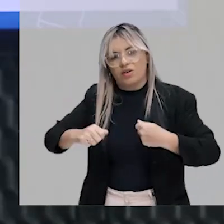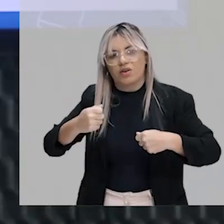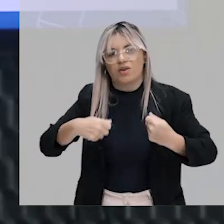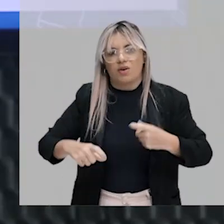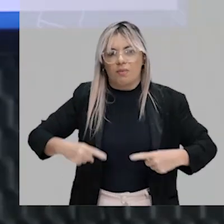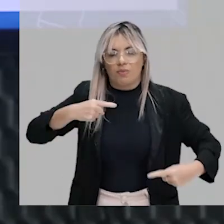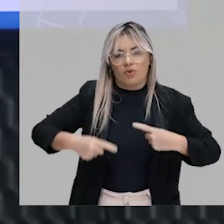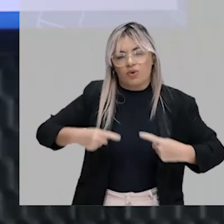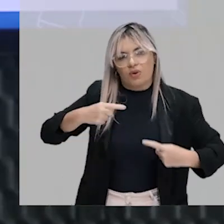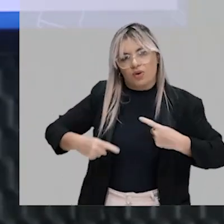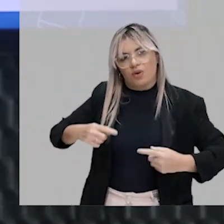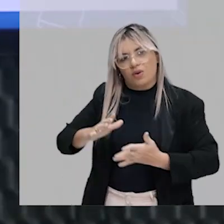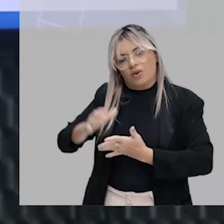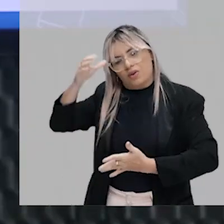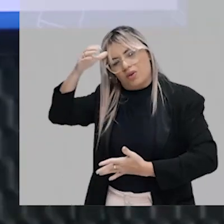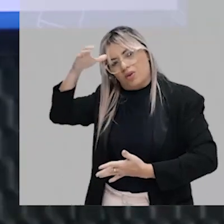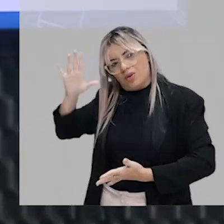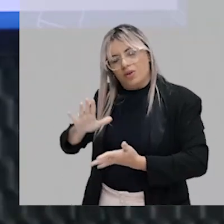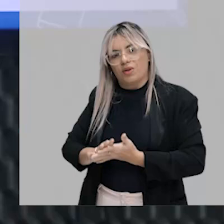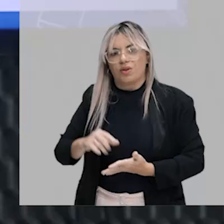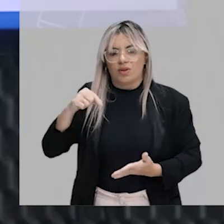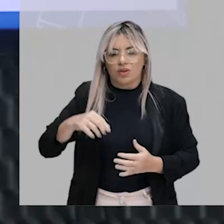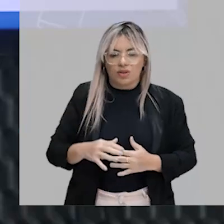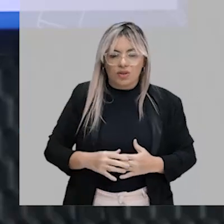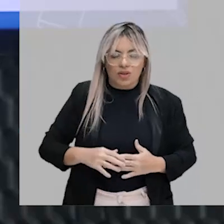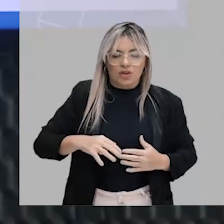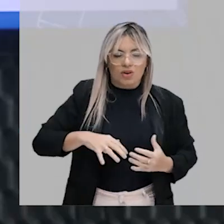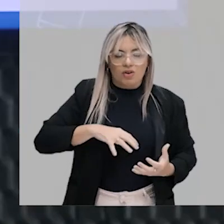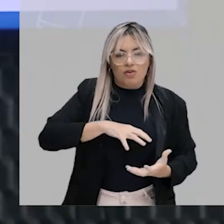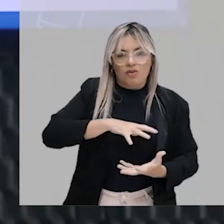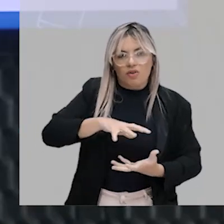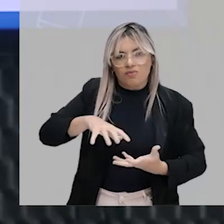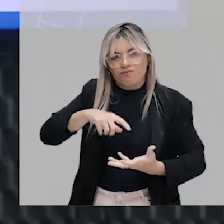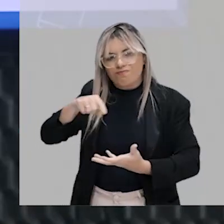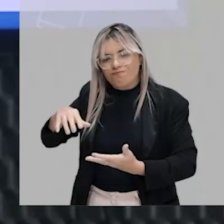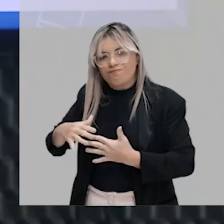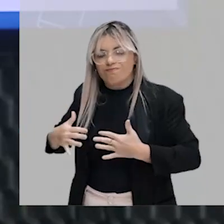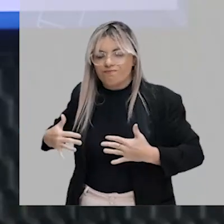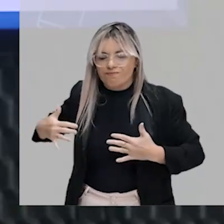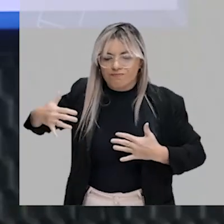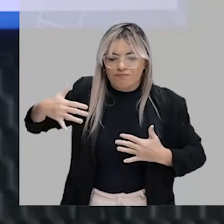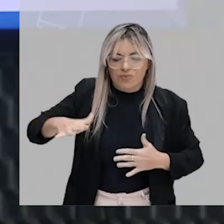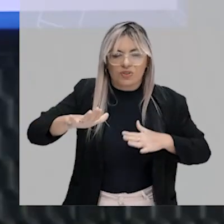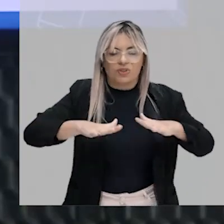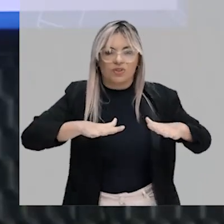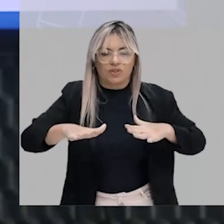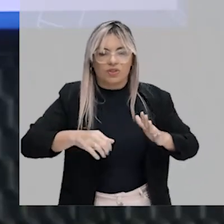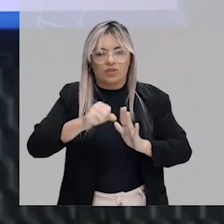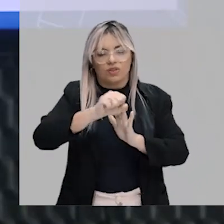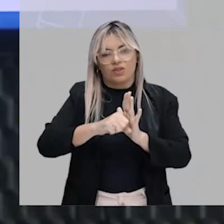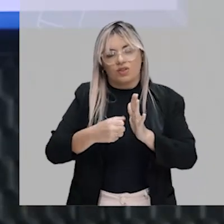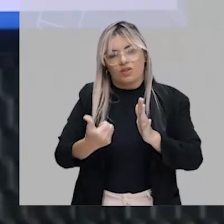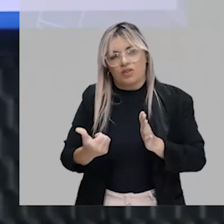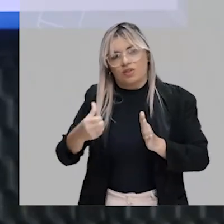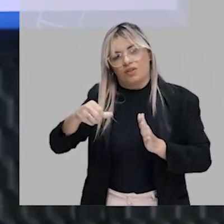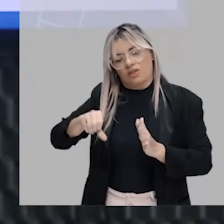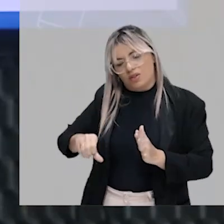que vão se desenrolando ao longo do século XVIII e XIX. E é exatamente esse contexto novo, esses